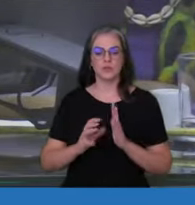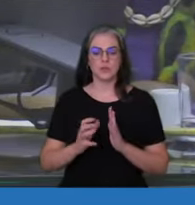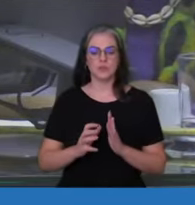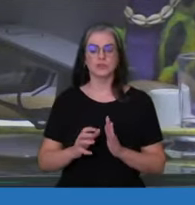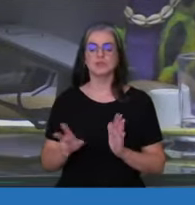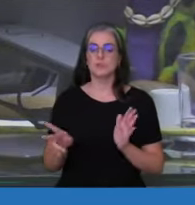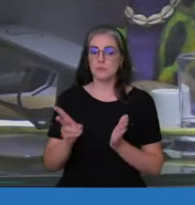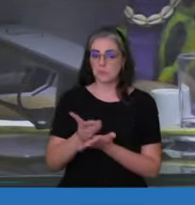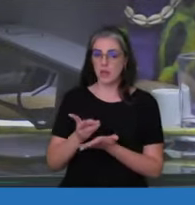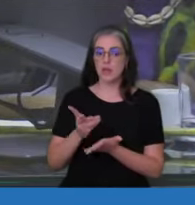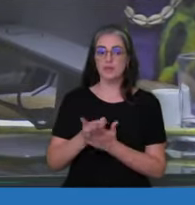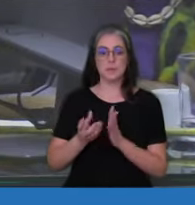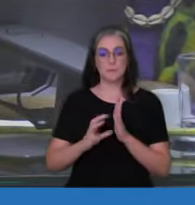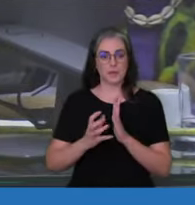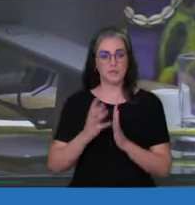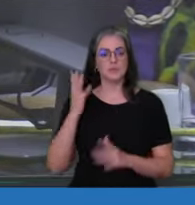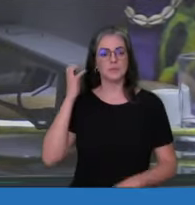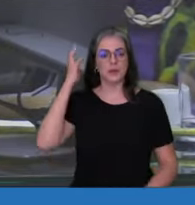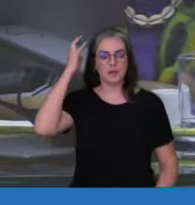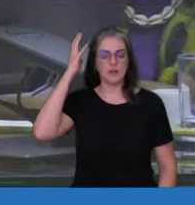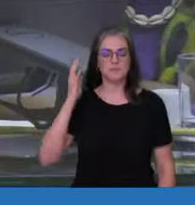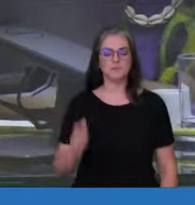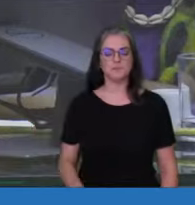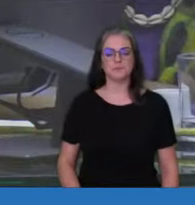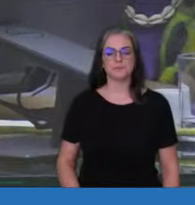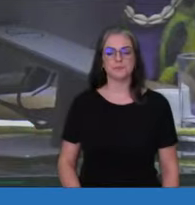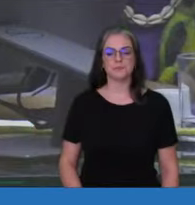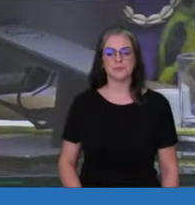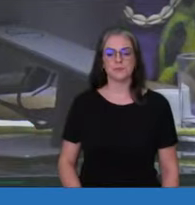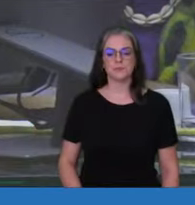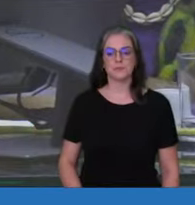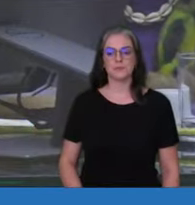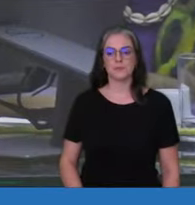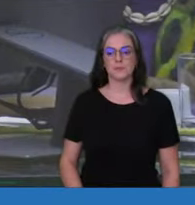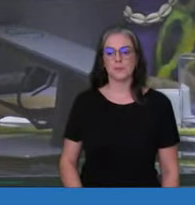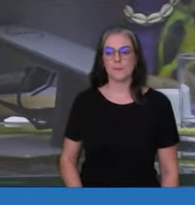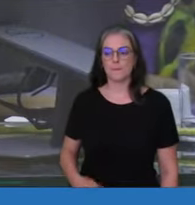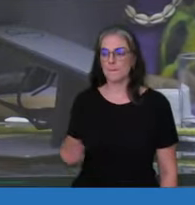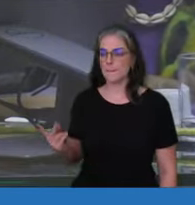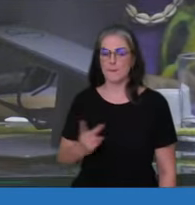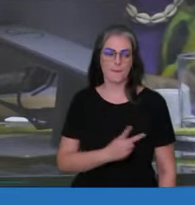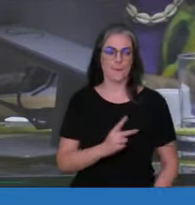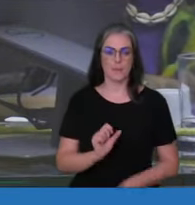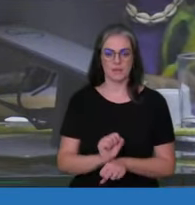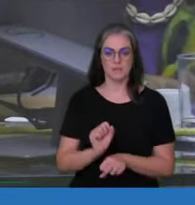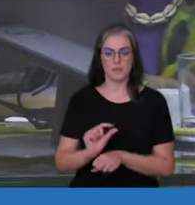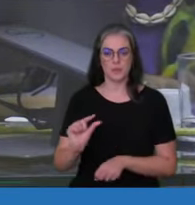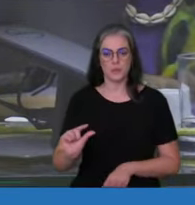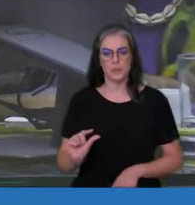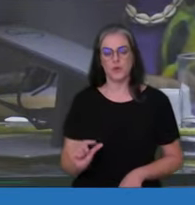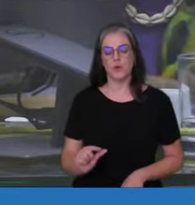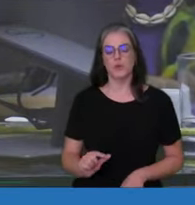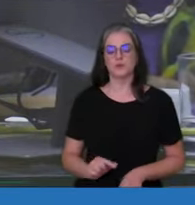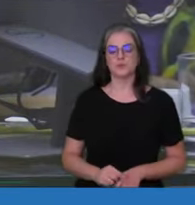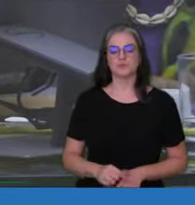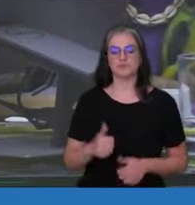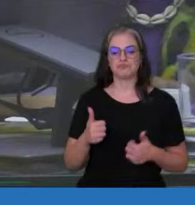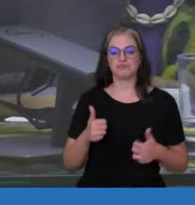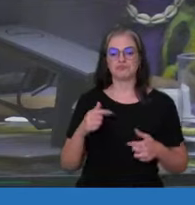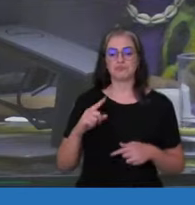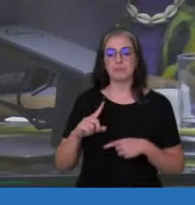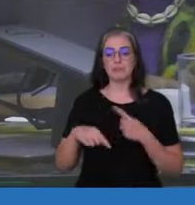Marielle. Erundina vai esperar mais um pouquinho, Ieda também. Depois, assim que a Paula